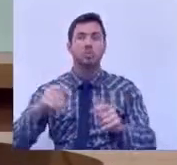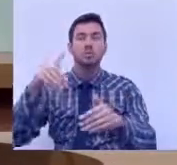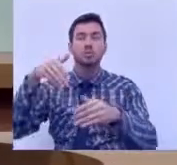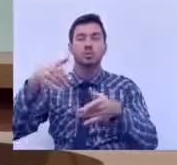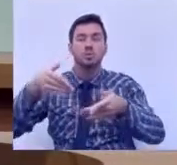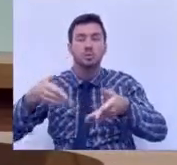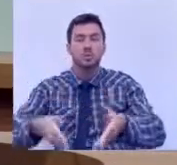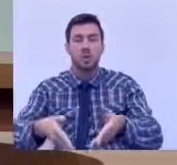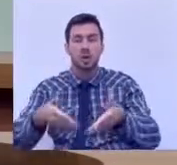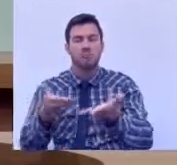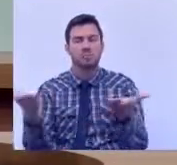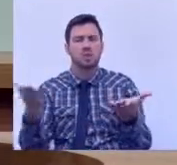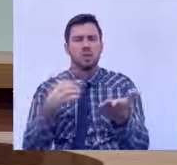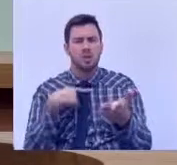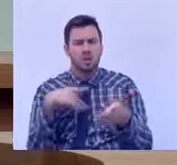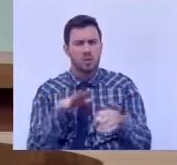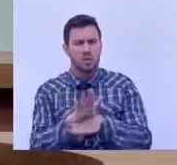estou